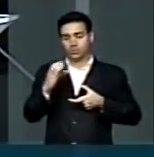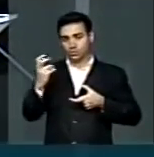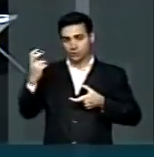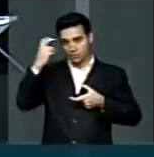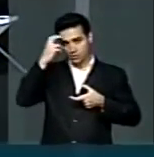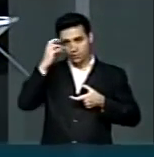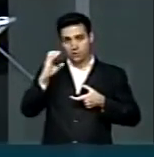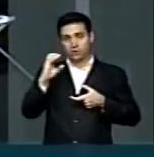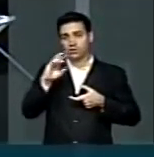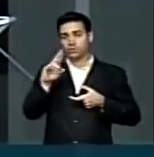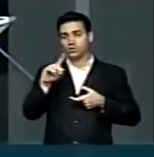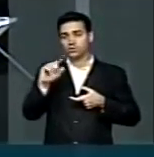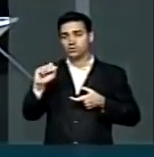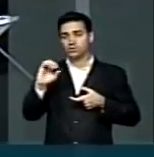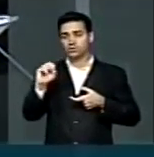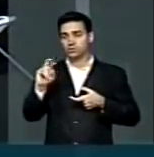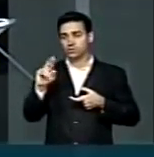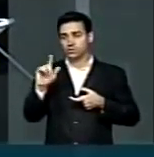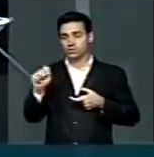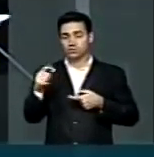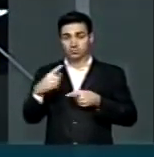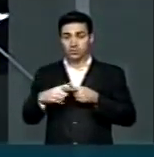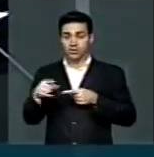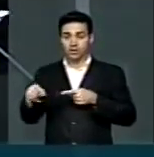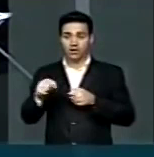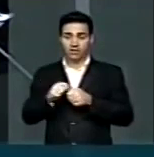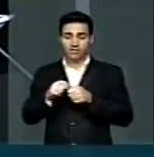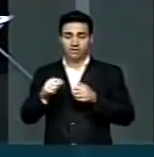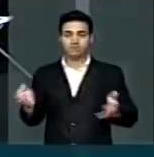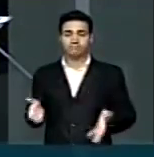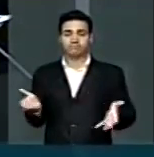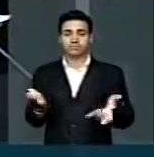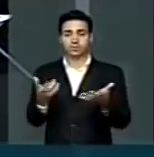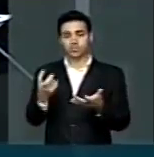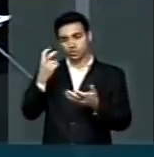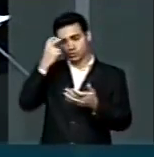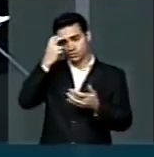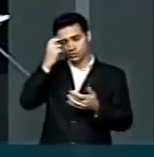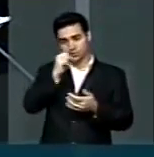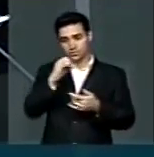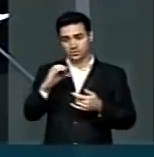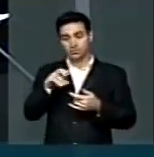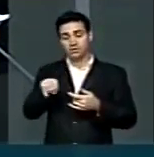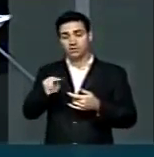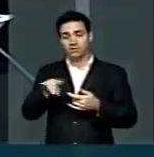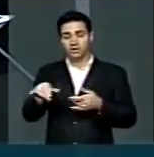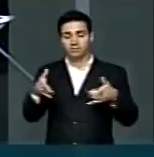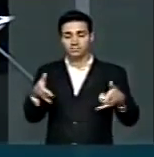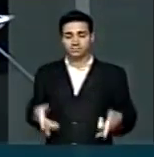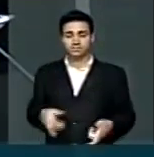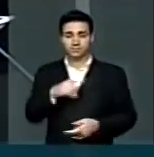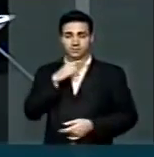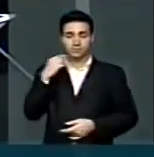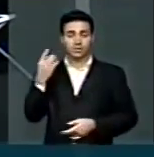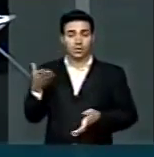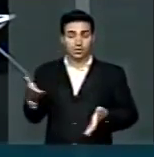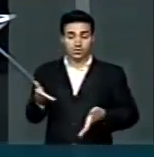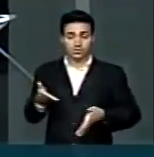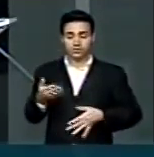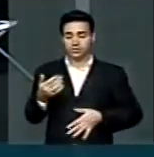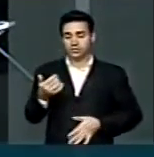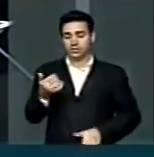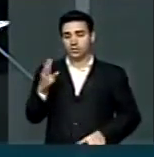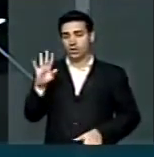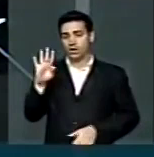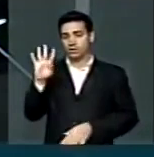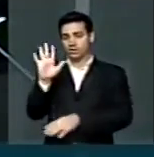Souza, pelo serviço prestado à cultura catarinense. Ela será sepultada hoje, às 16